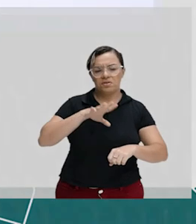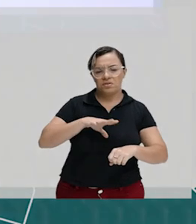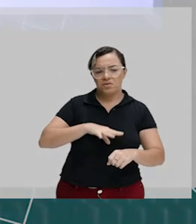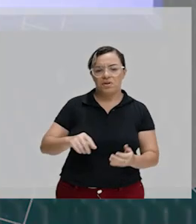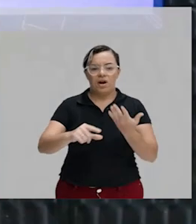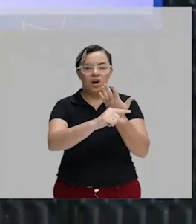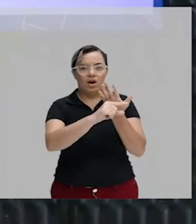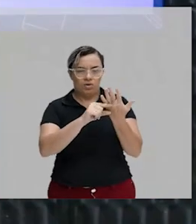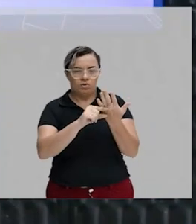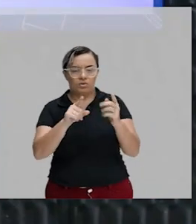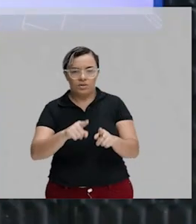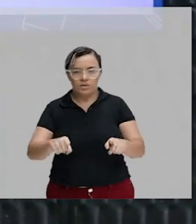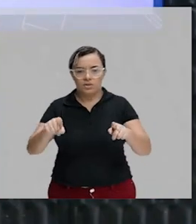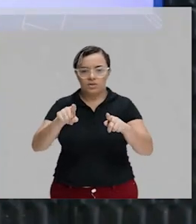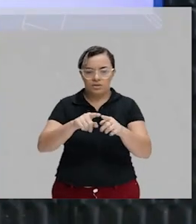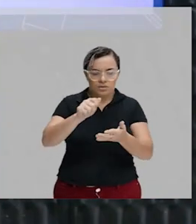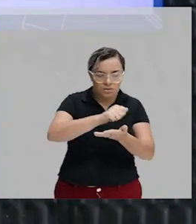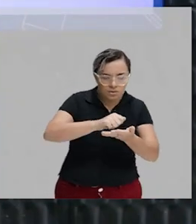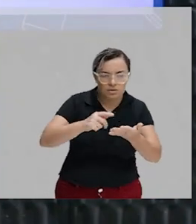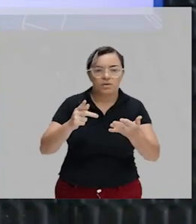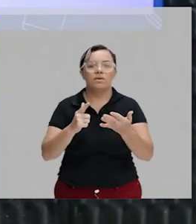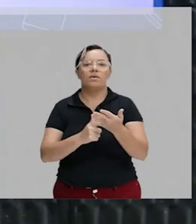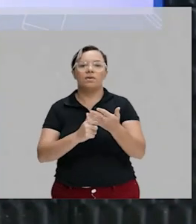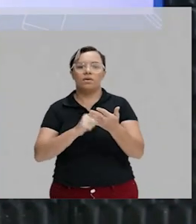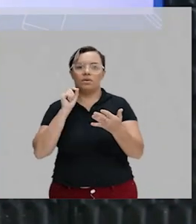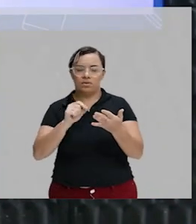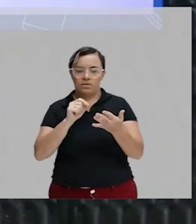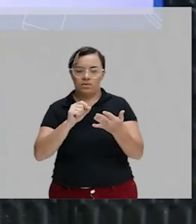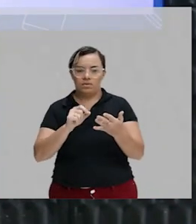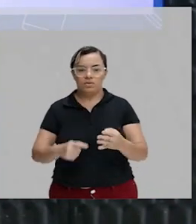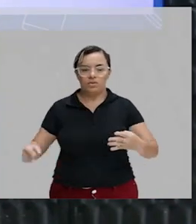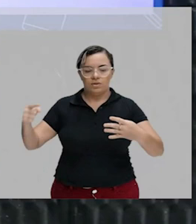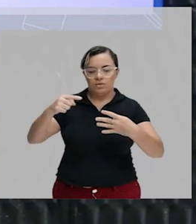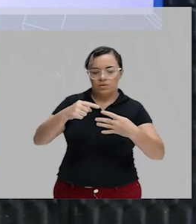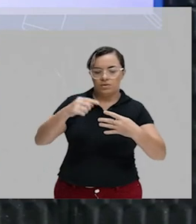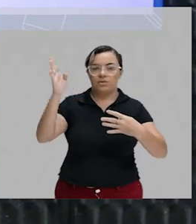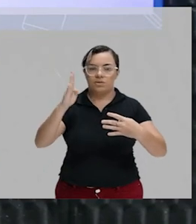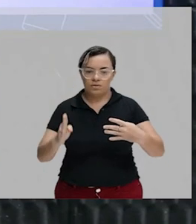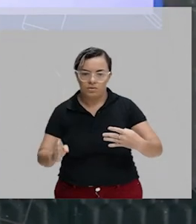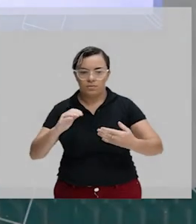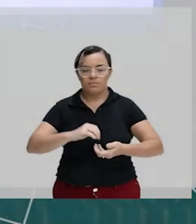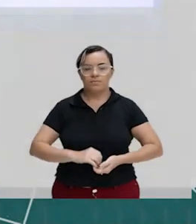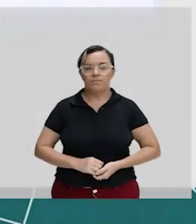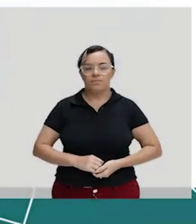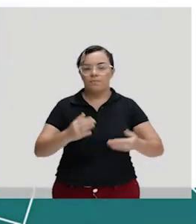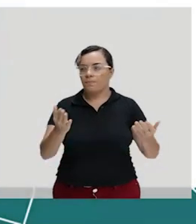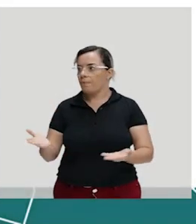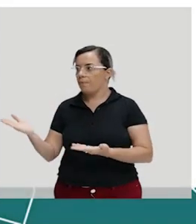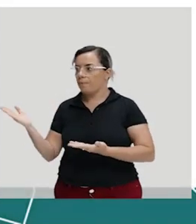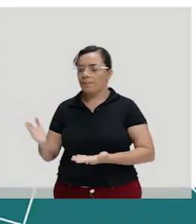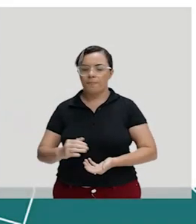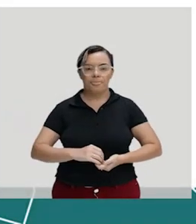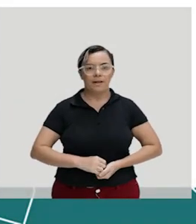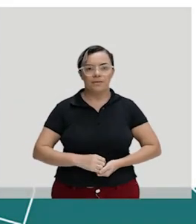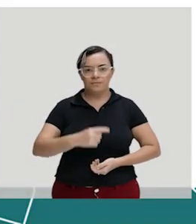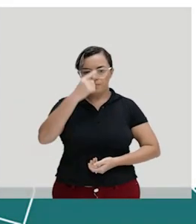eh de simbolistas brasileiros Tá bom olha só eu trouxe aqui uma figura de